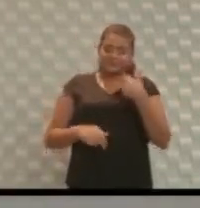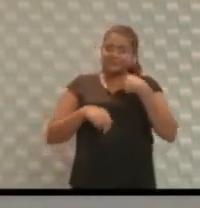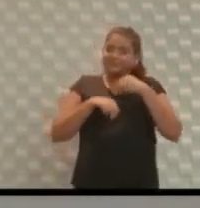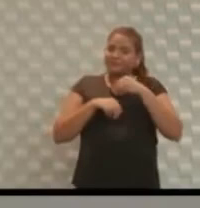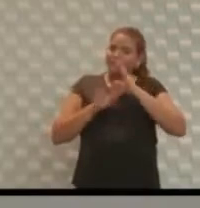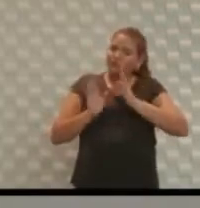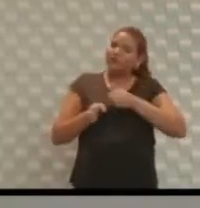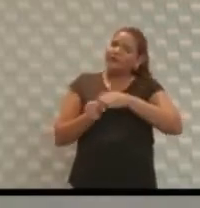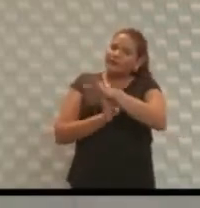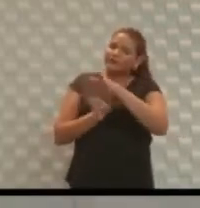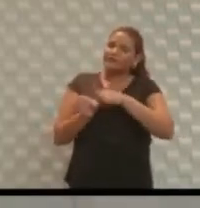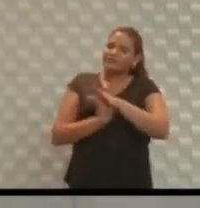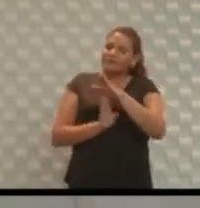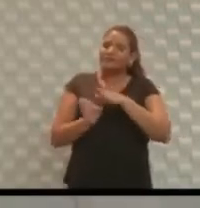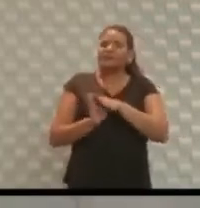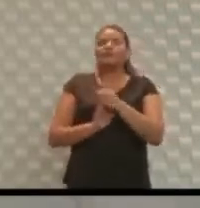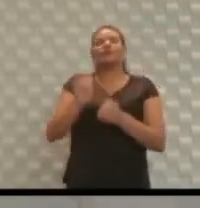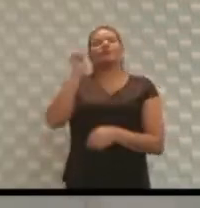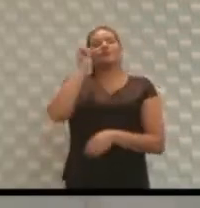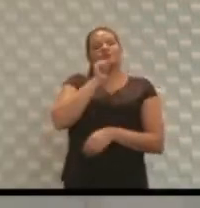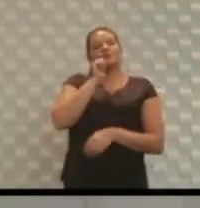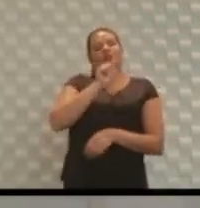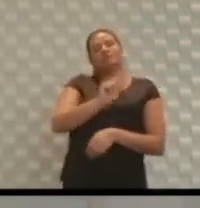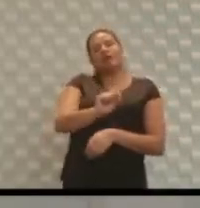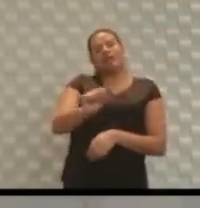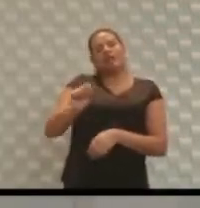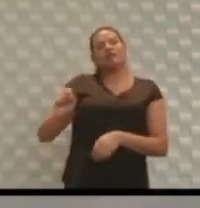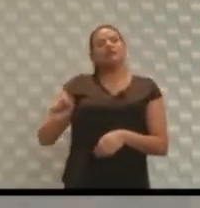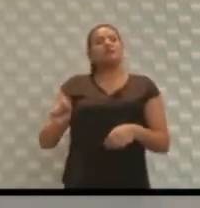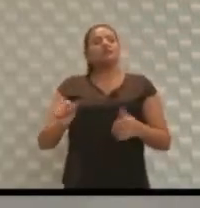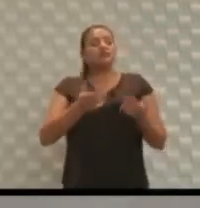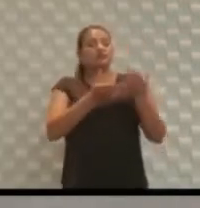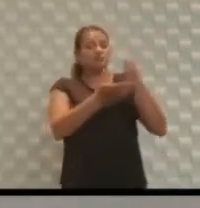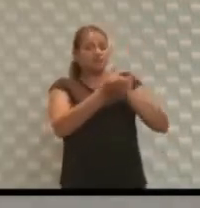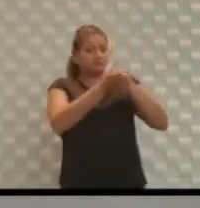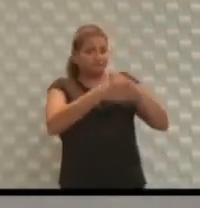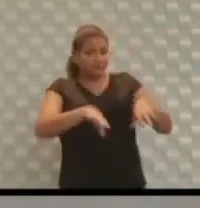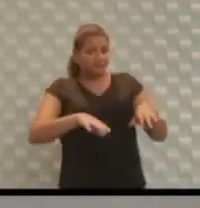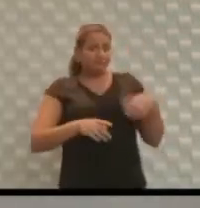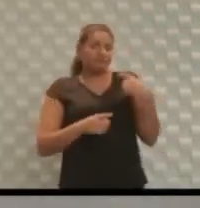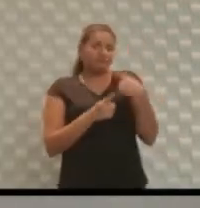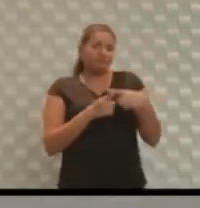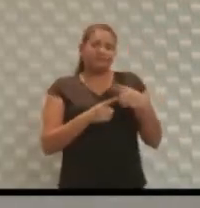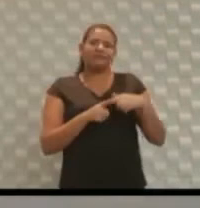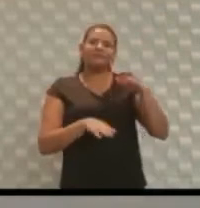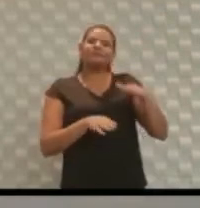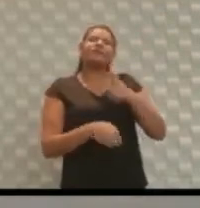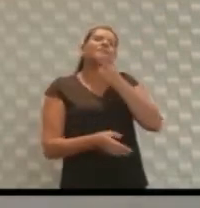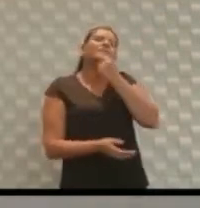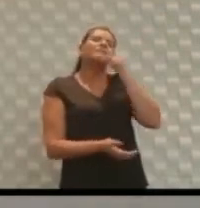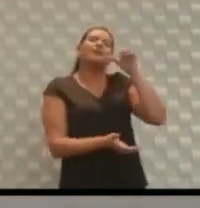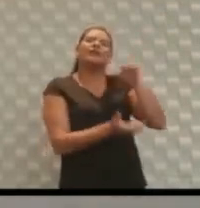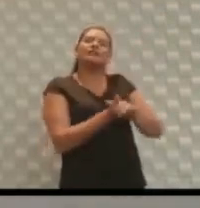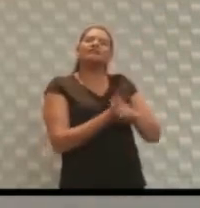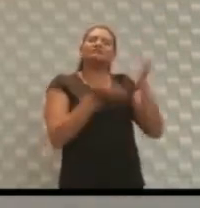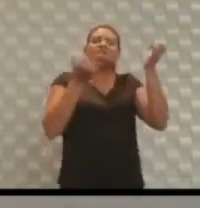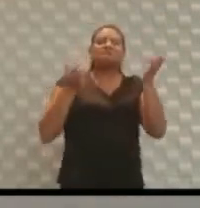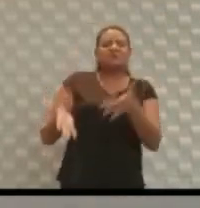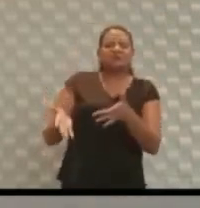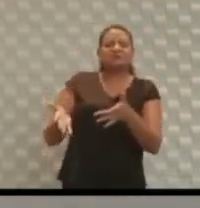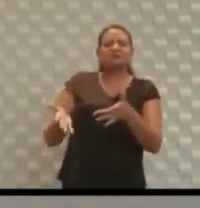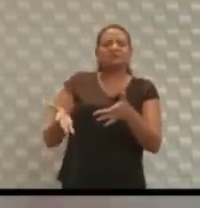sofreram divórcio porque seus maridos foram embora ou quiseram largá-las por algum motivo. Eu sempre